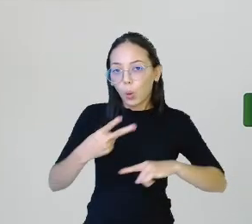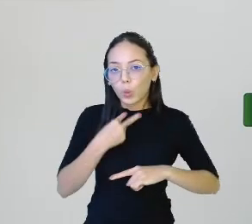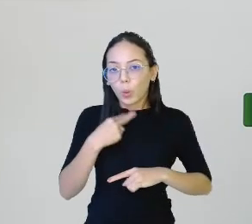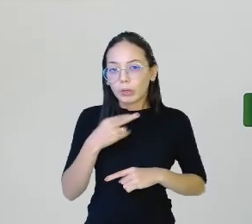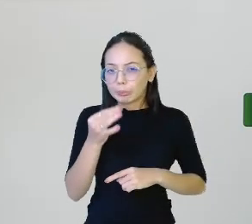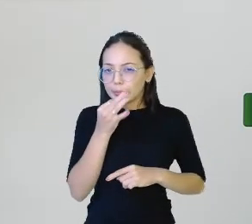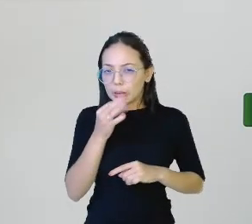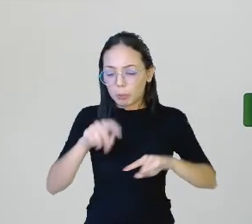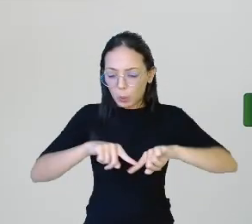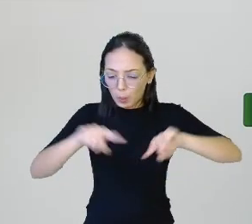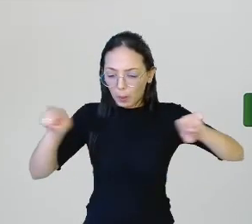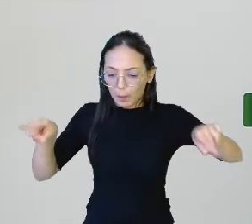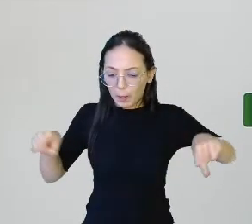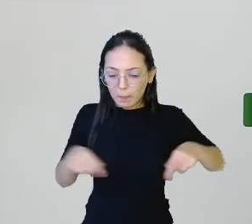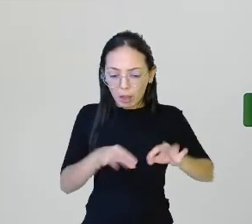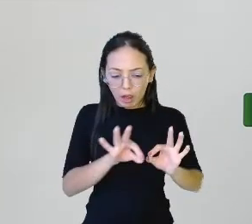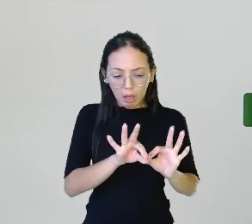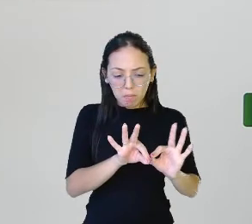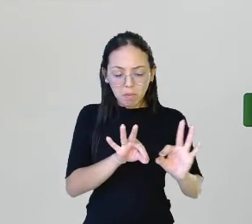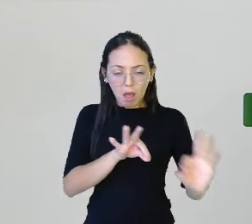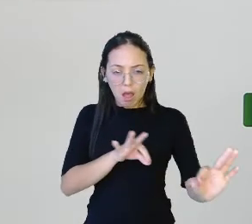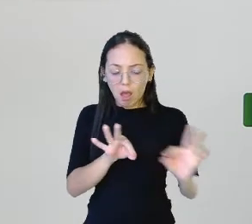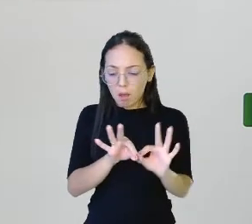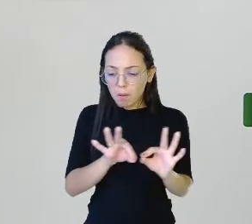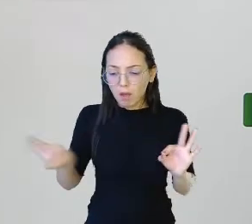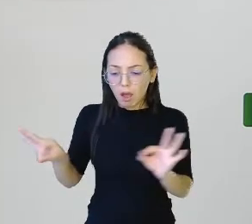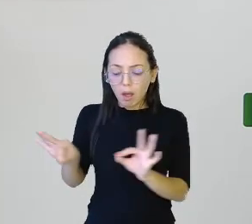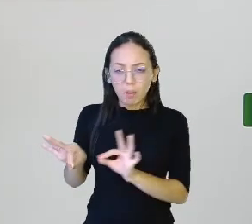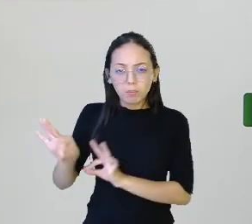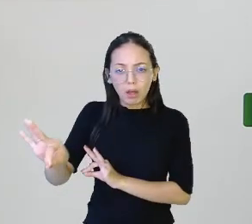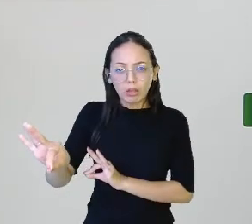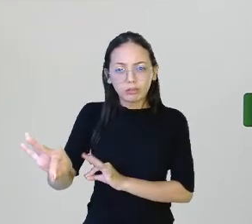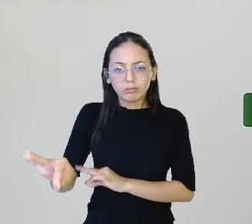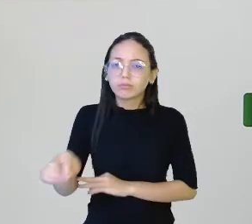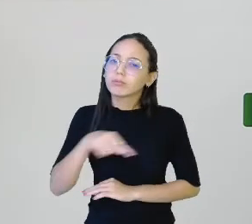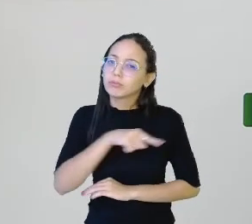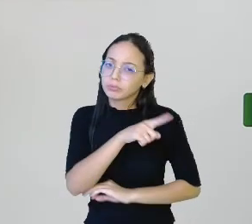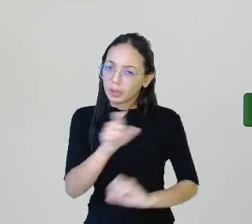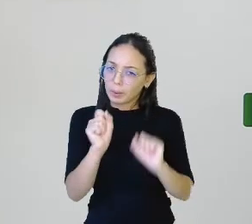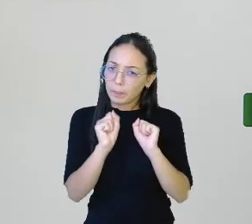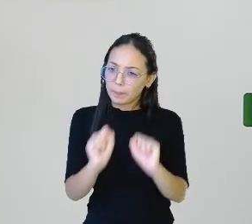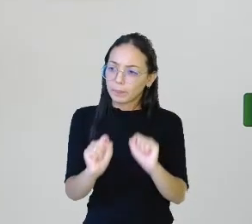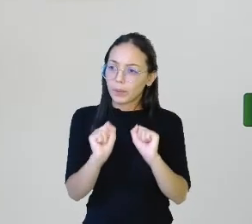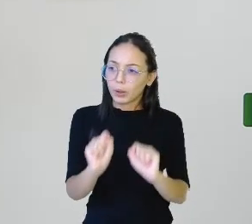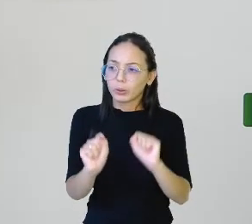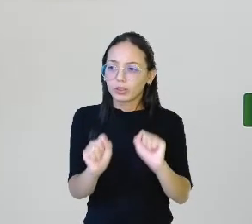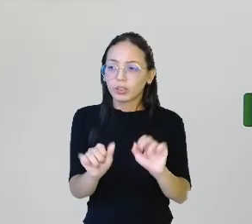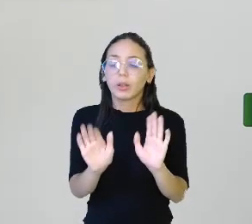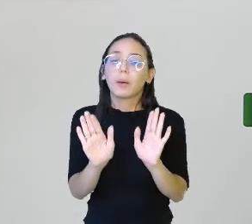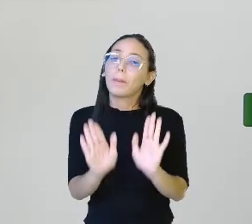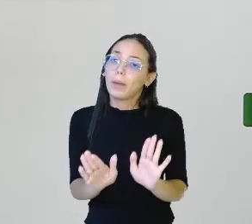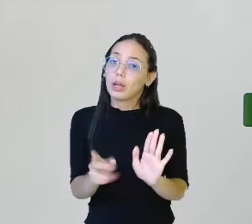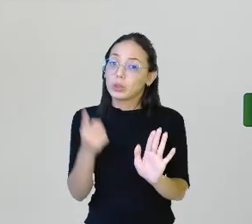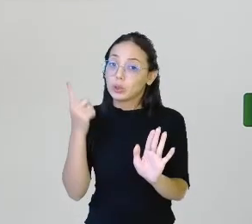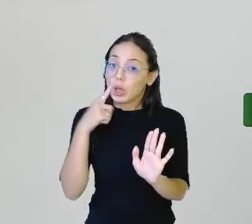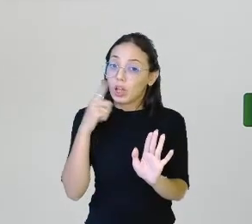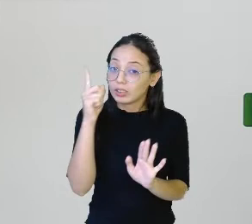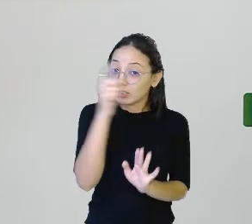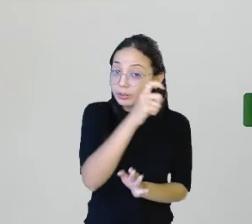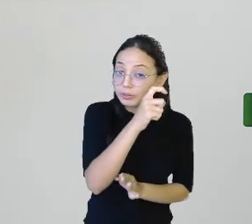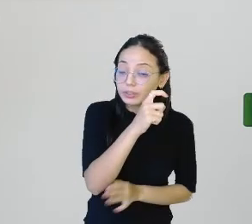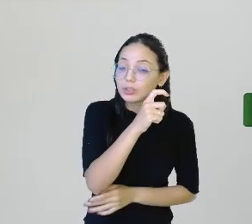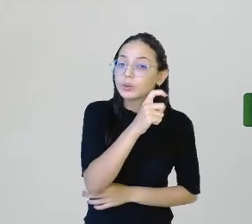uma sala com uma régua. Professora, mas se eu quiser, você até pode, meu querido, minha querida, mas